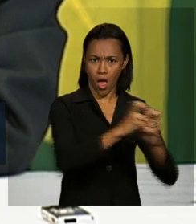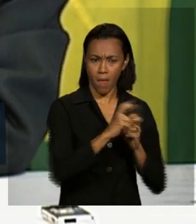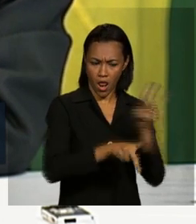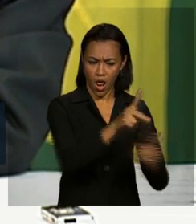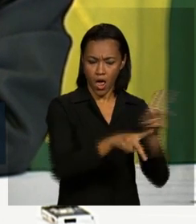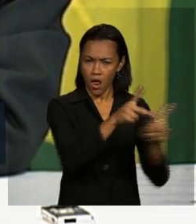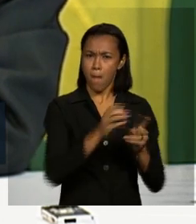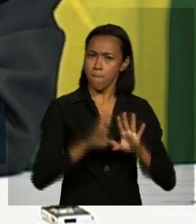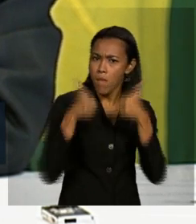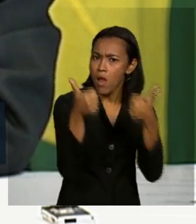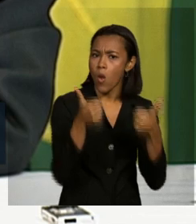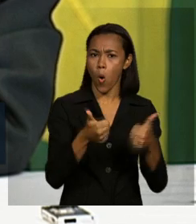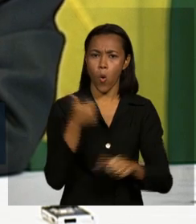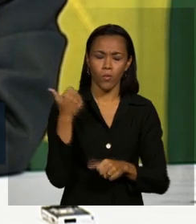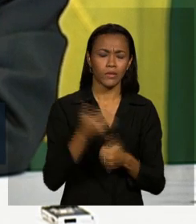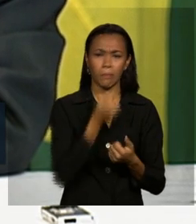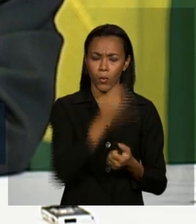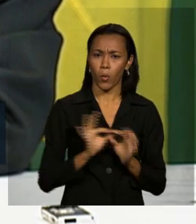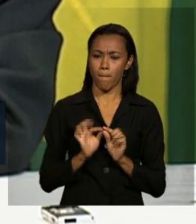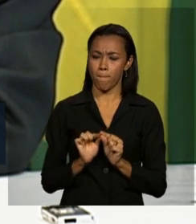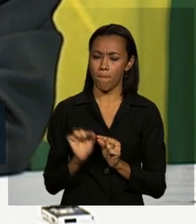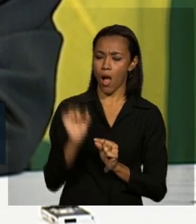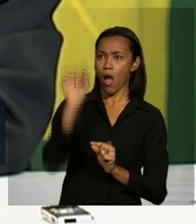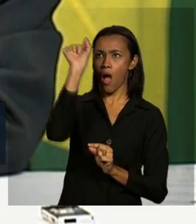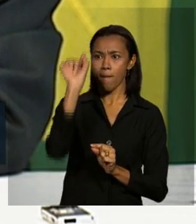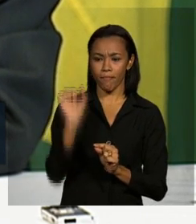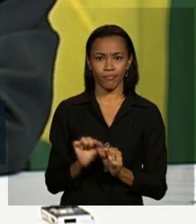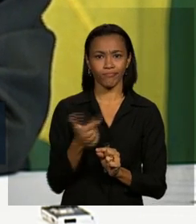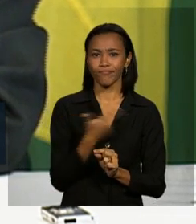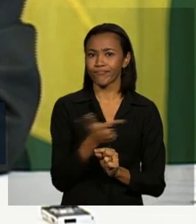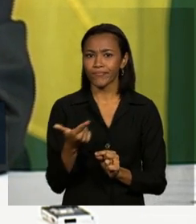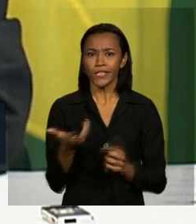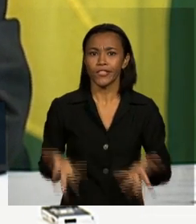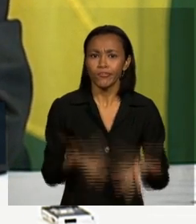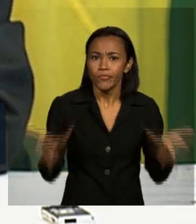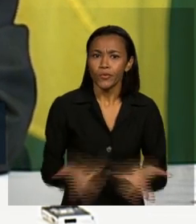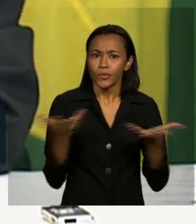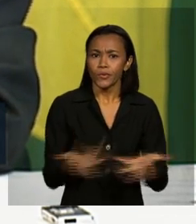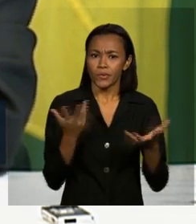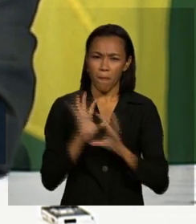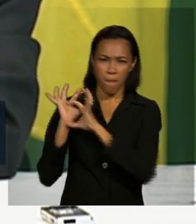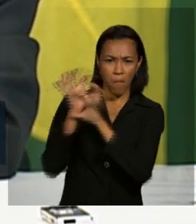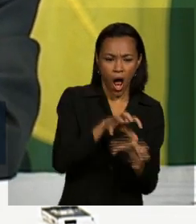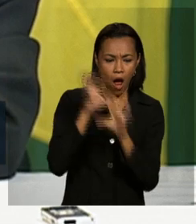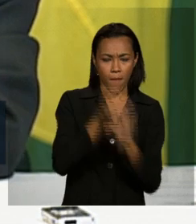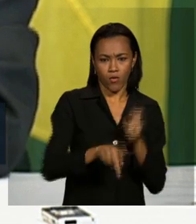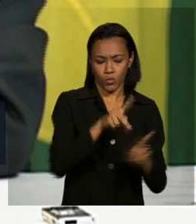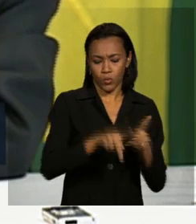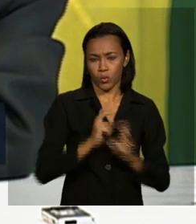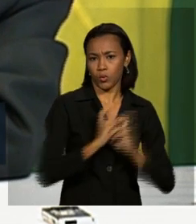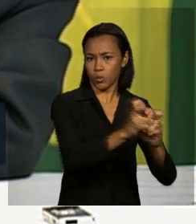moderna uma ferrovia de bom traçado uma ferrovia que estimule a atração de cargas para esse